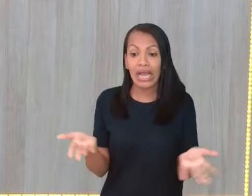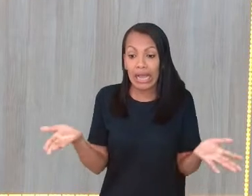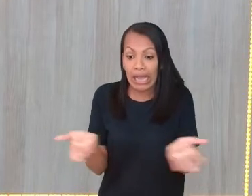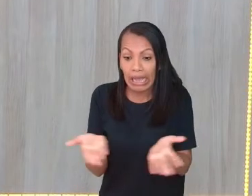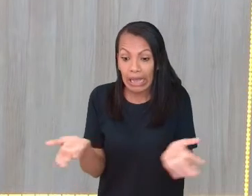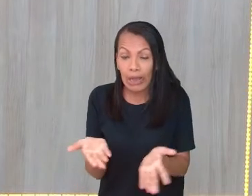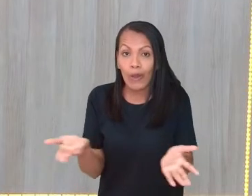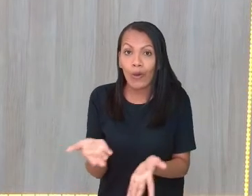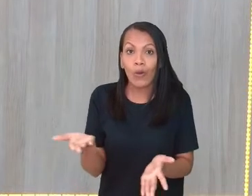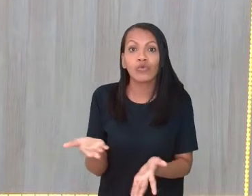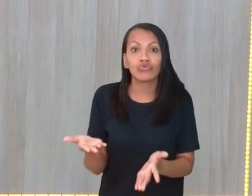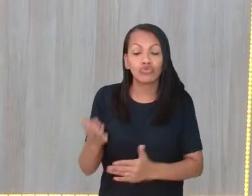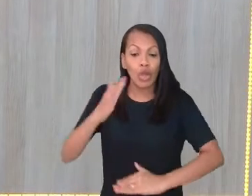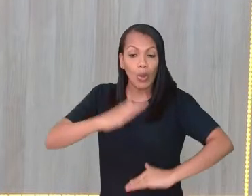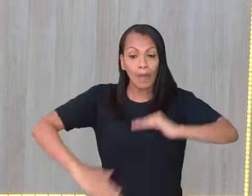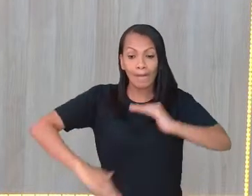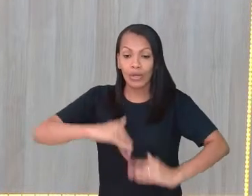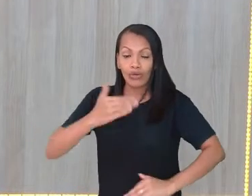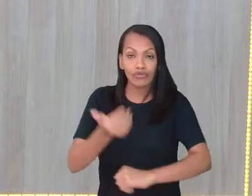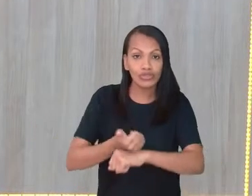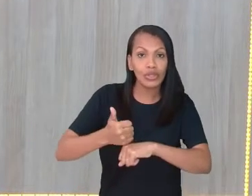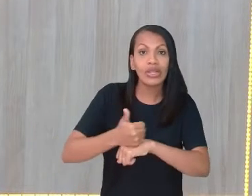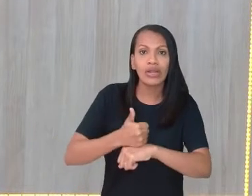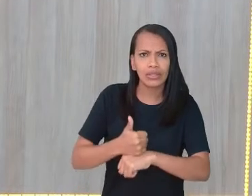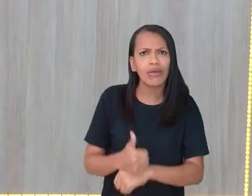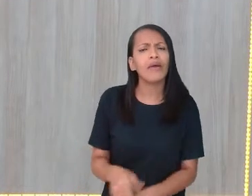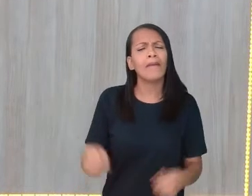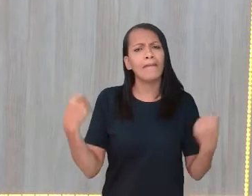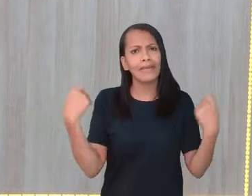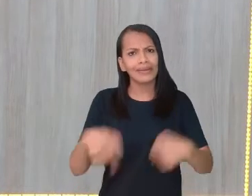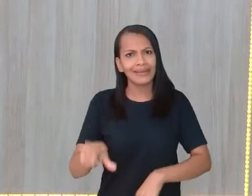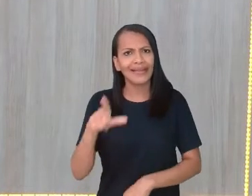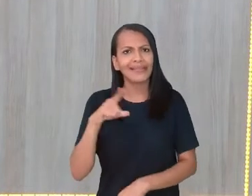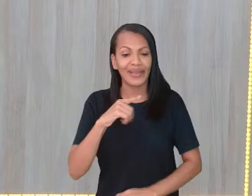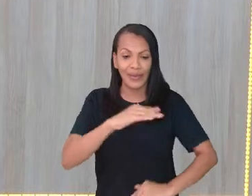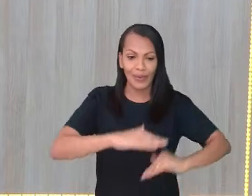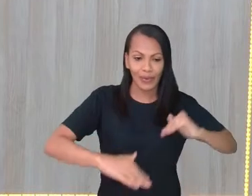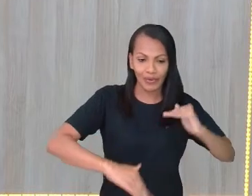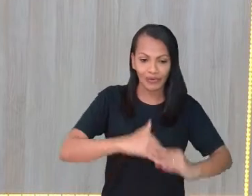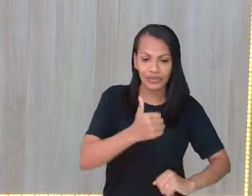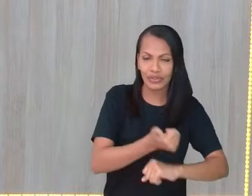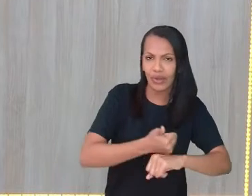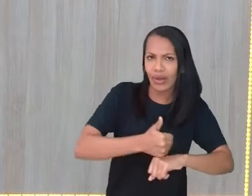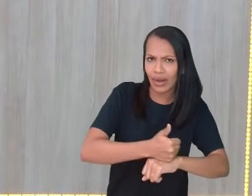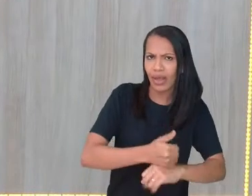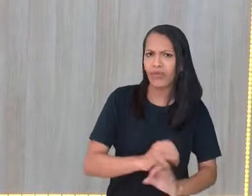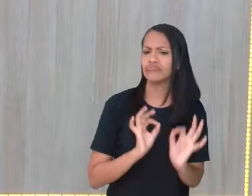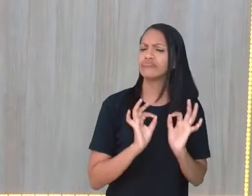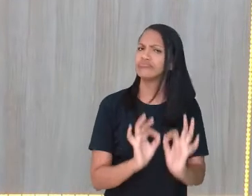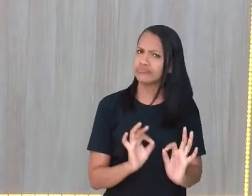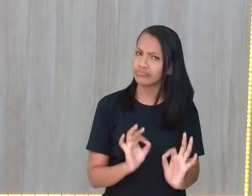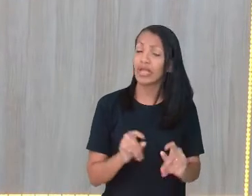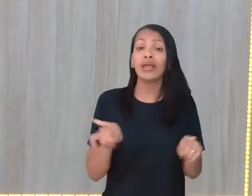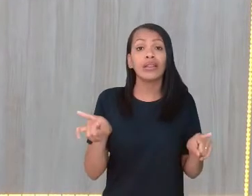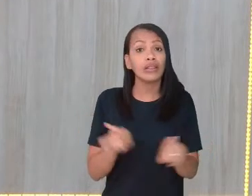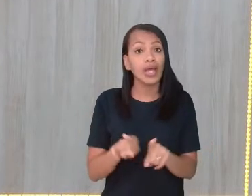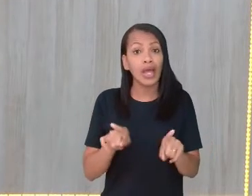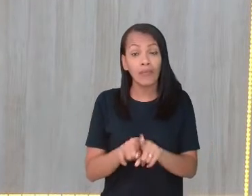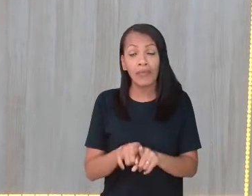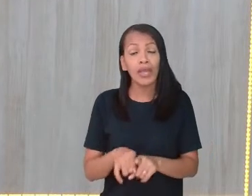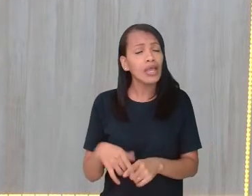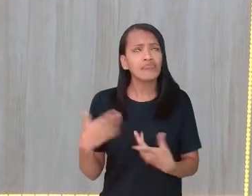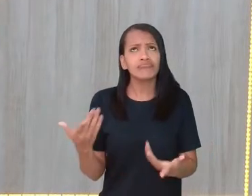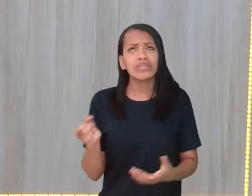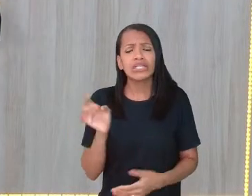formalizar, eu não estou querendo me profissionalizar naquilo. Eu estou querendo simplesmente jogar. Então, um exemplo é, professor, o senhor gosta